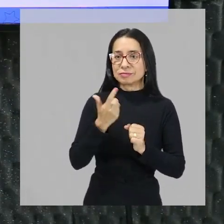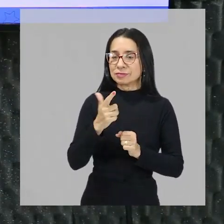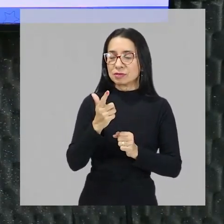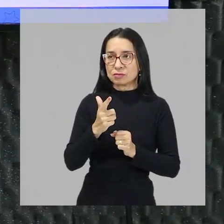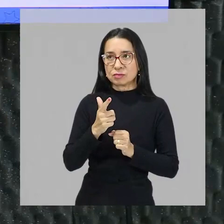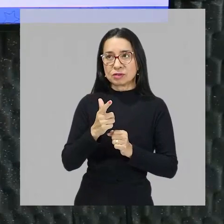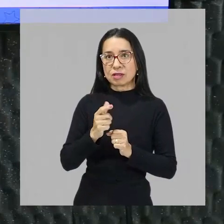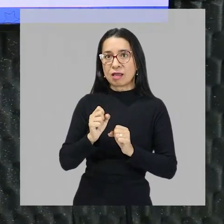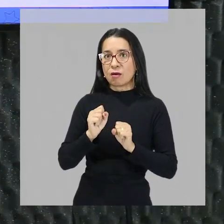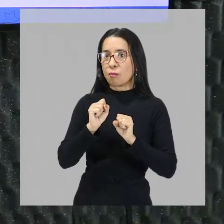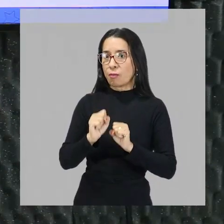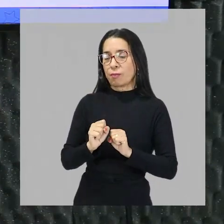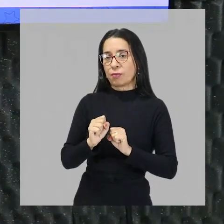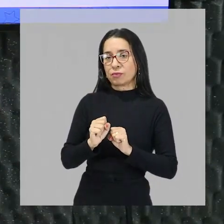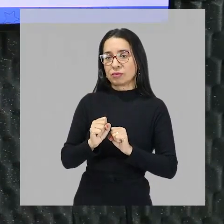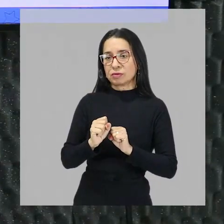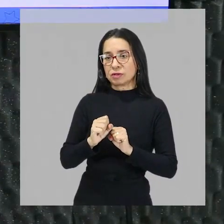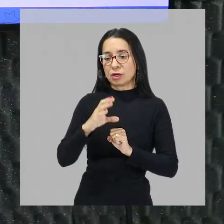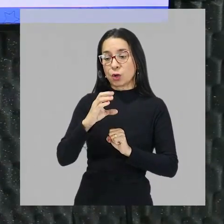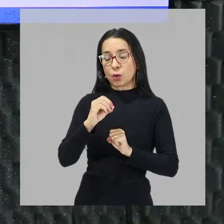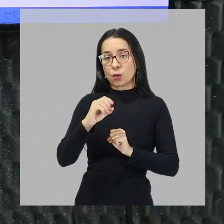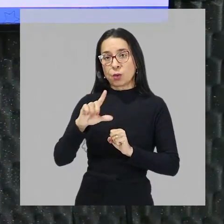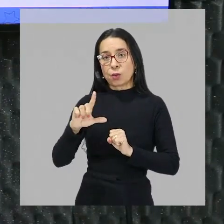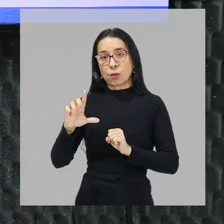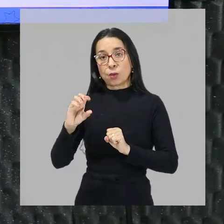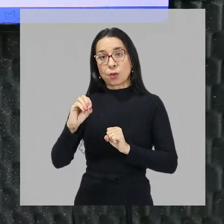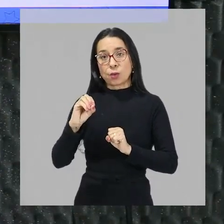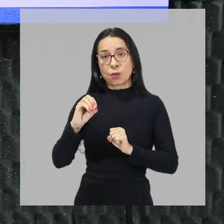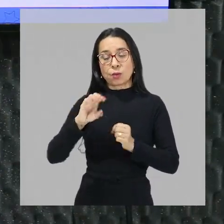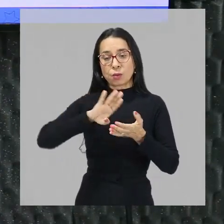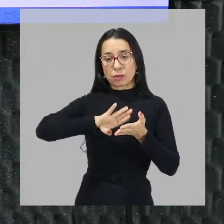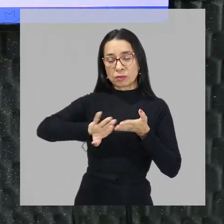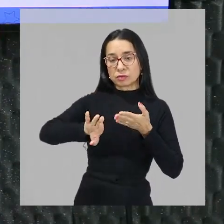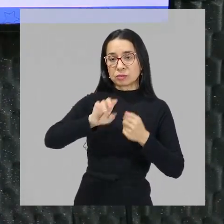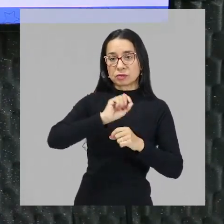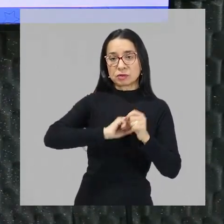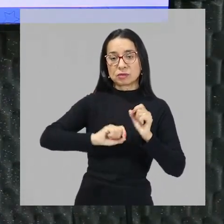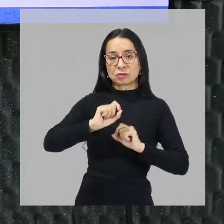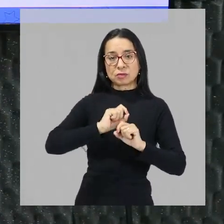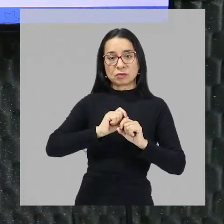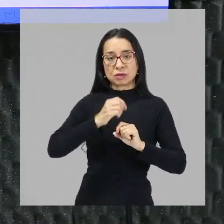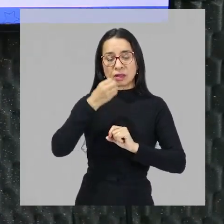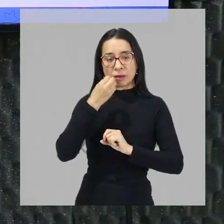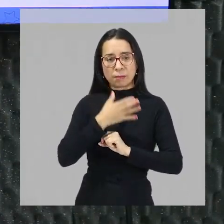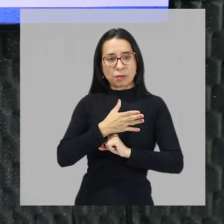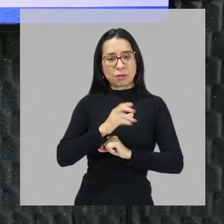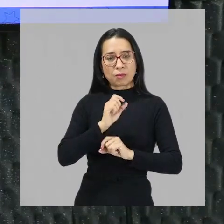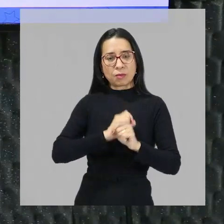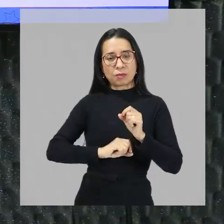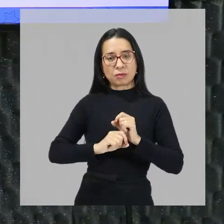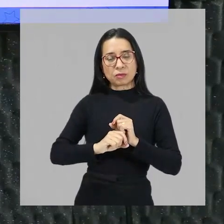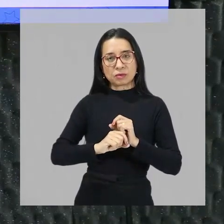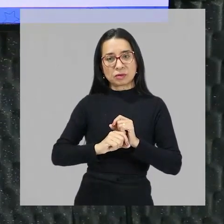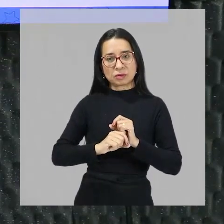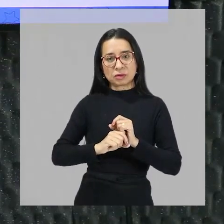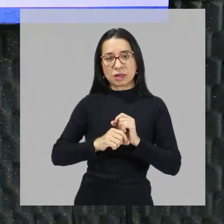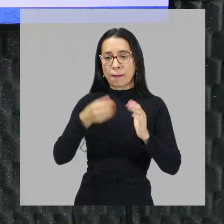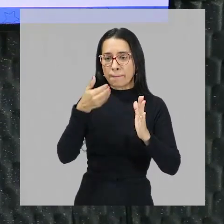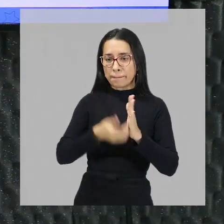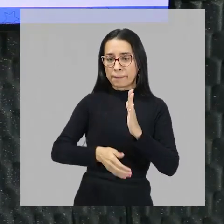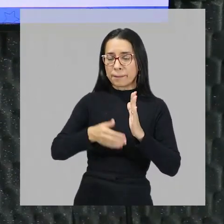Collor é impeachmentado, né? O que acaba favorecendo até mesmo a perda dos seus direitos